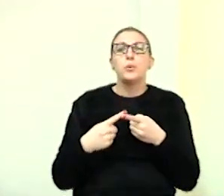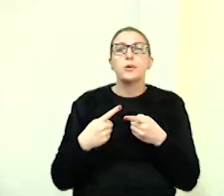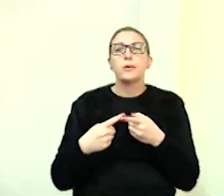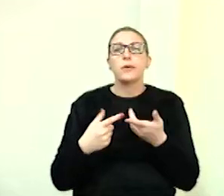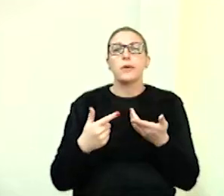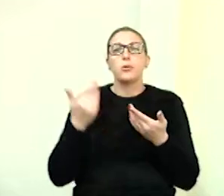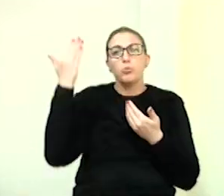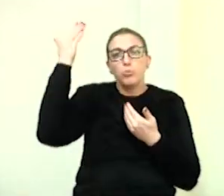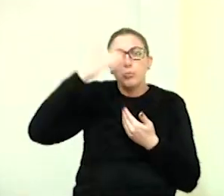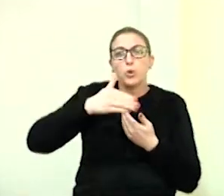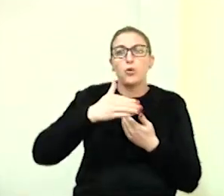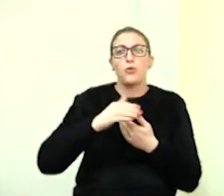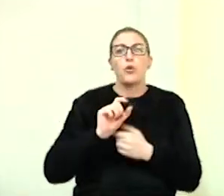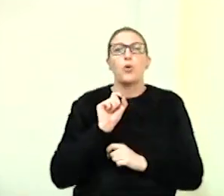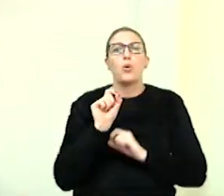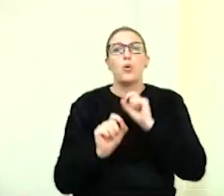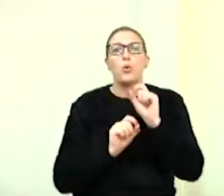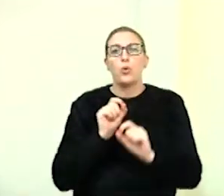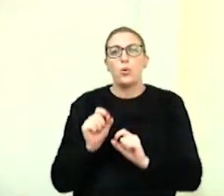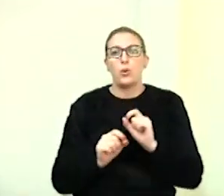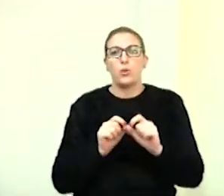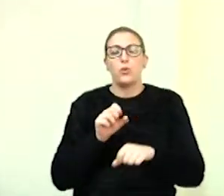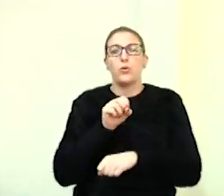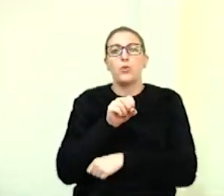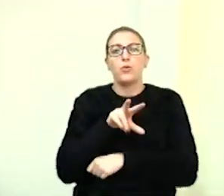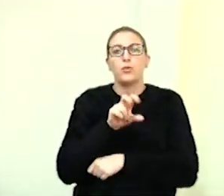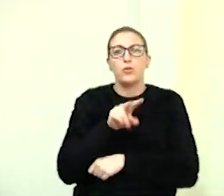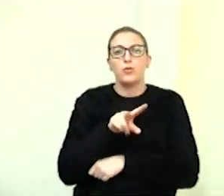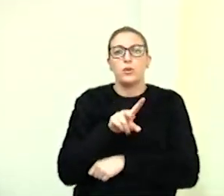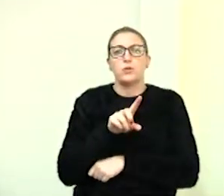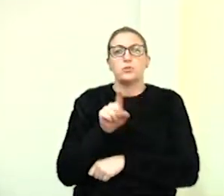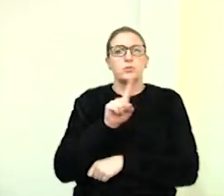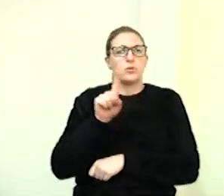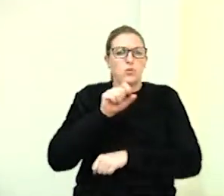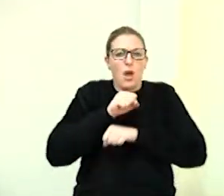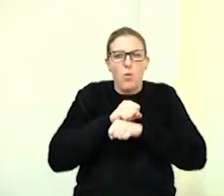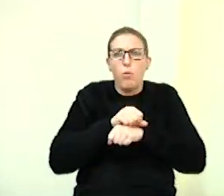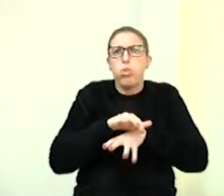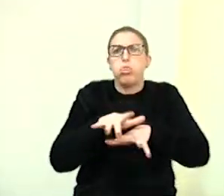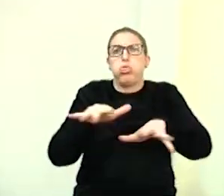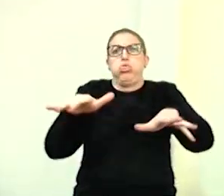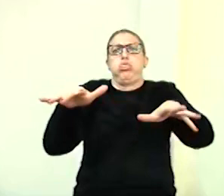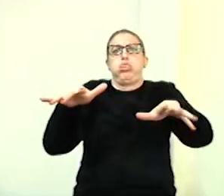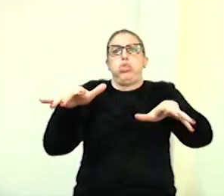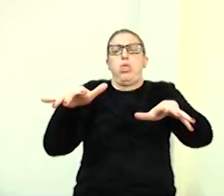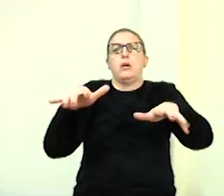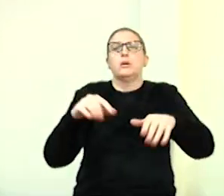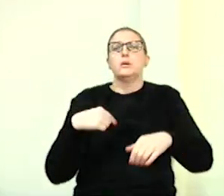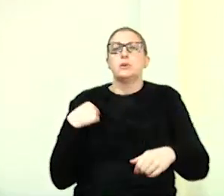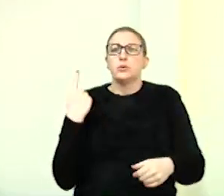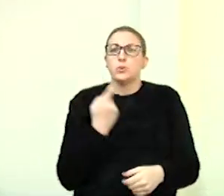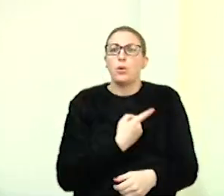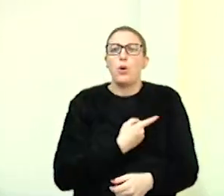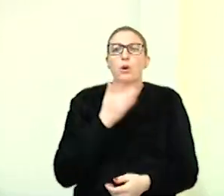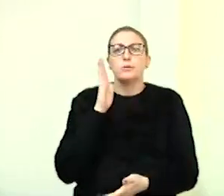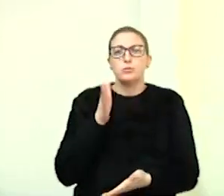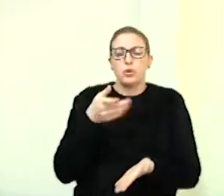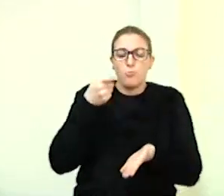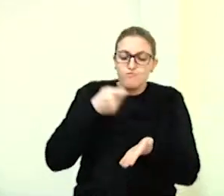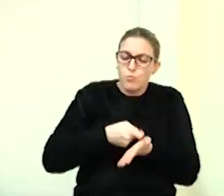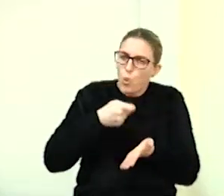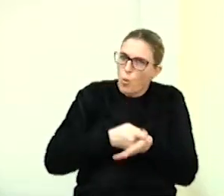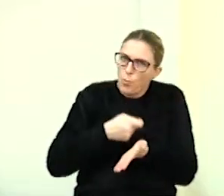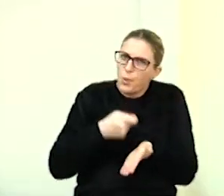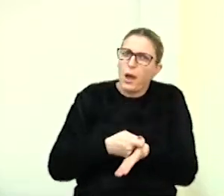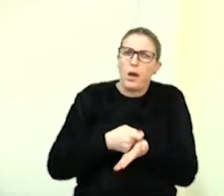provou que o vírus não está circulando de tal maneira, assim, e a gente já é muito cobrado pela população.